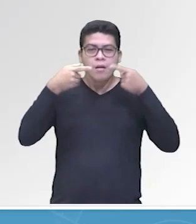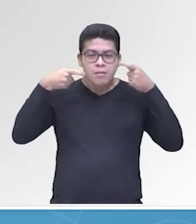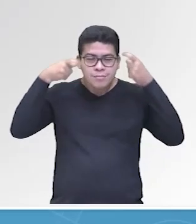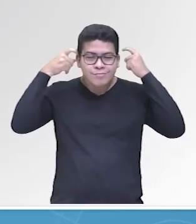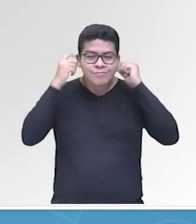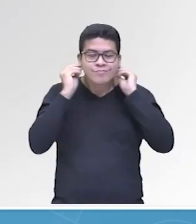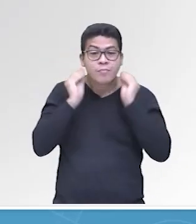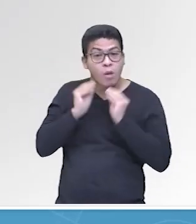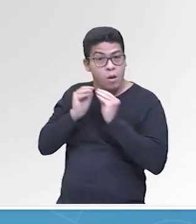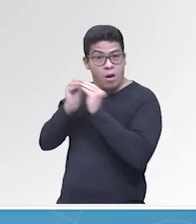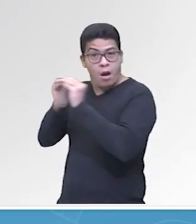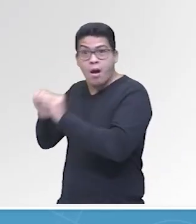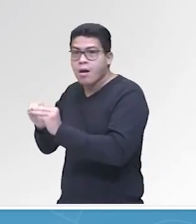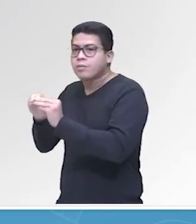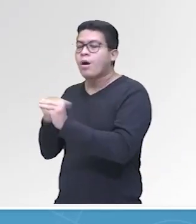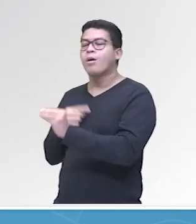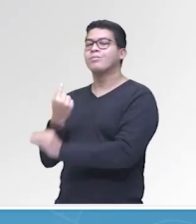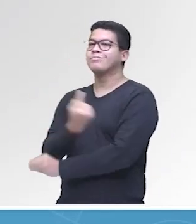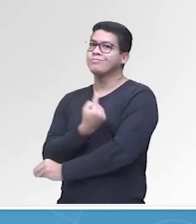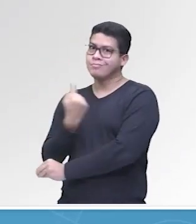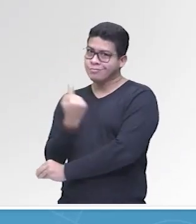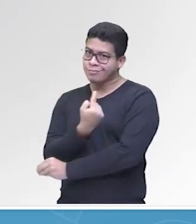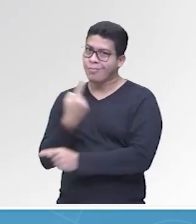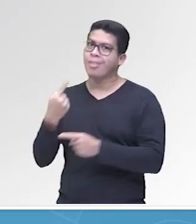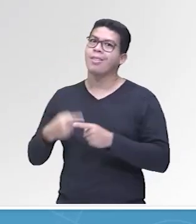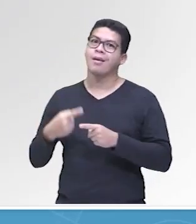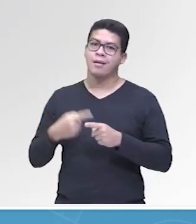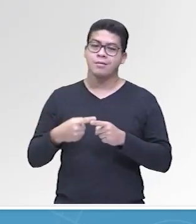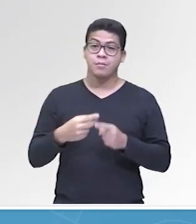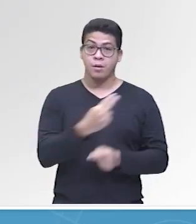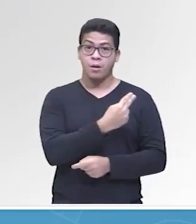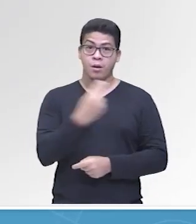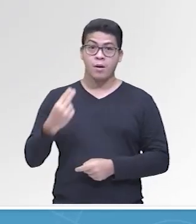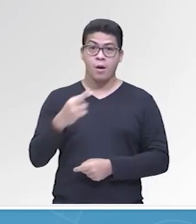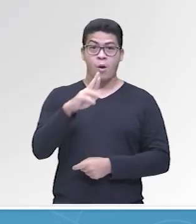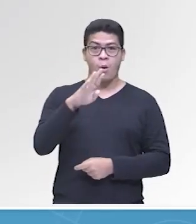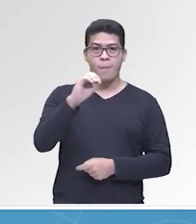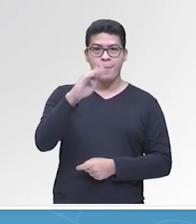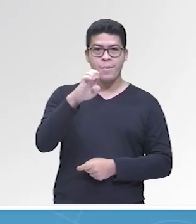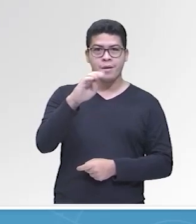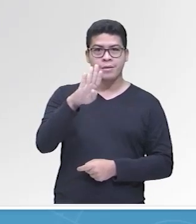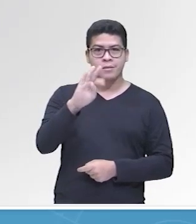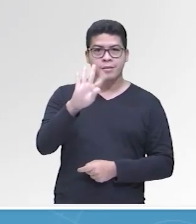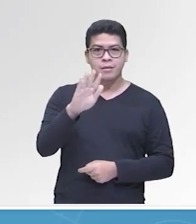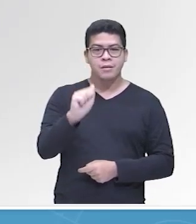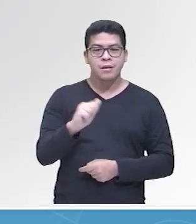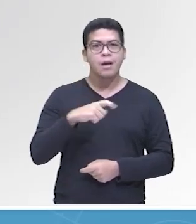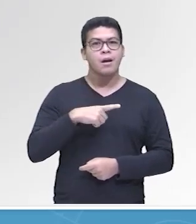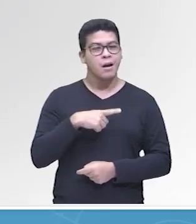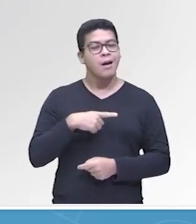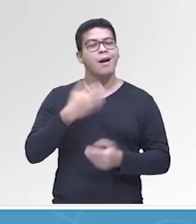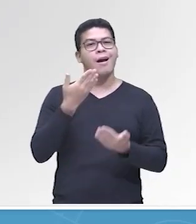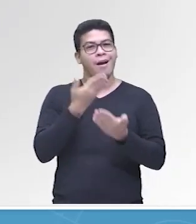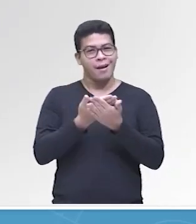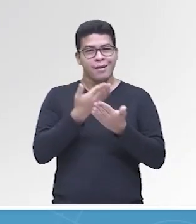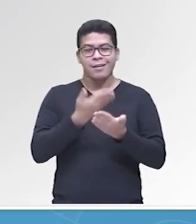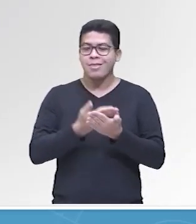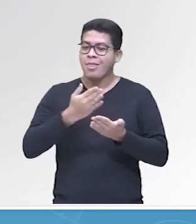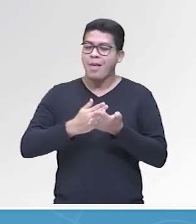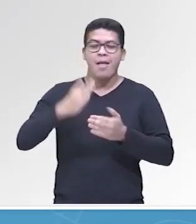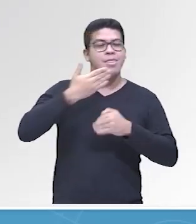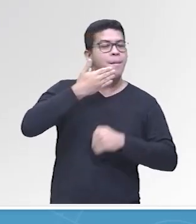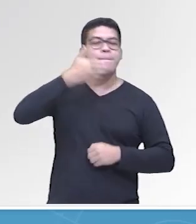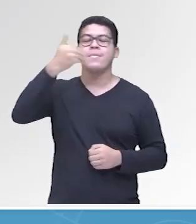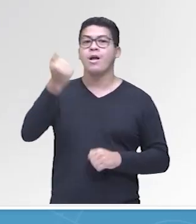estou sozinha aqui no estúdio. Eu sou a professora Roberta Prestes e digo para vocês que hoje nós vamos ter aula da melhor